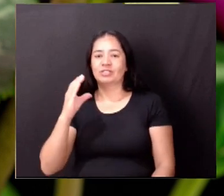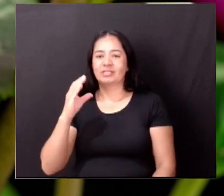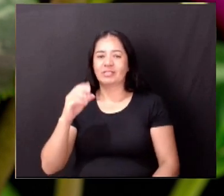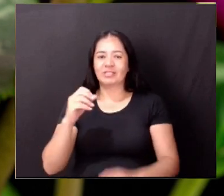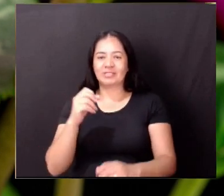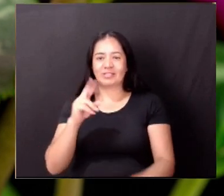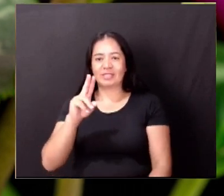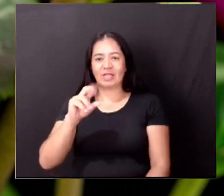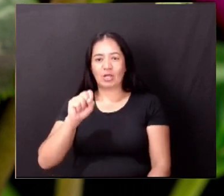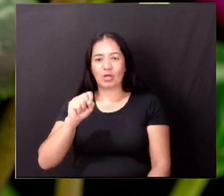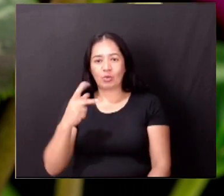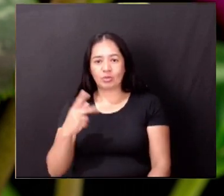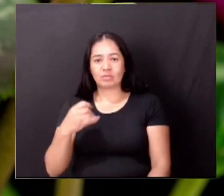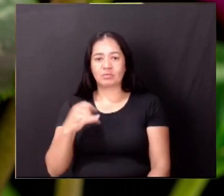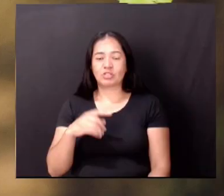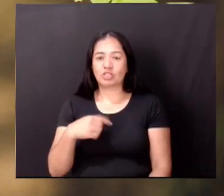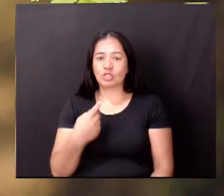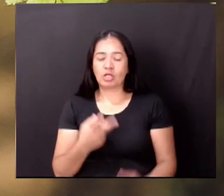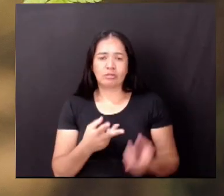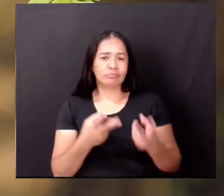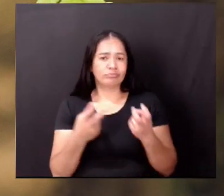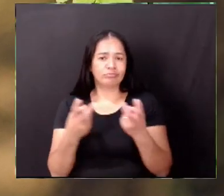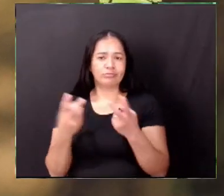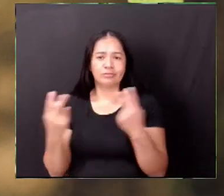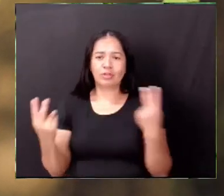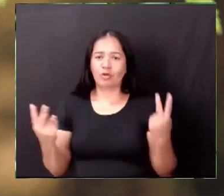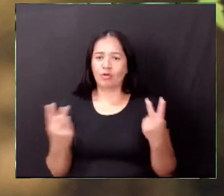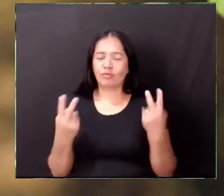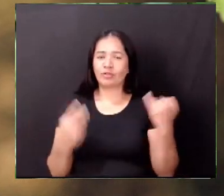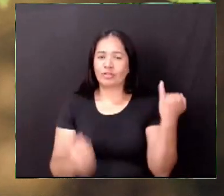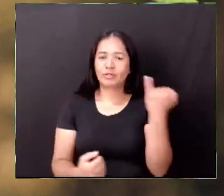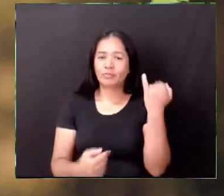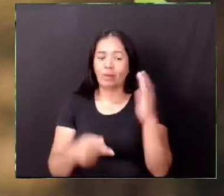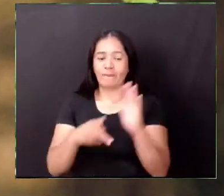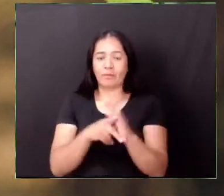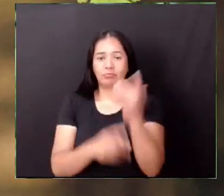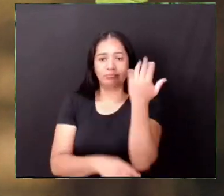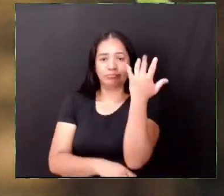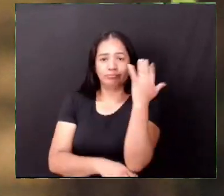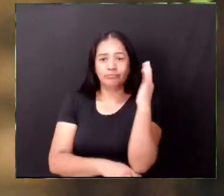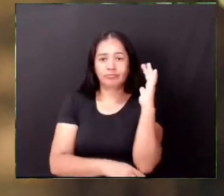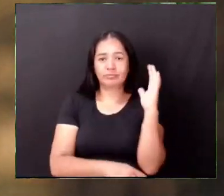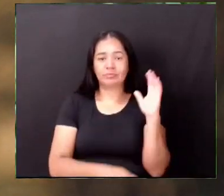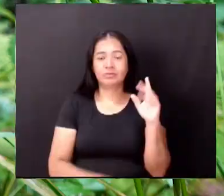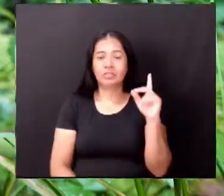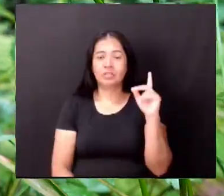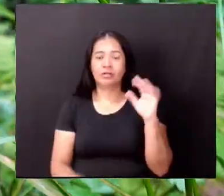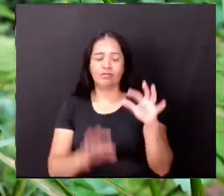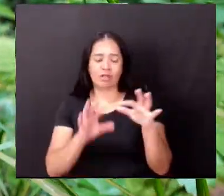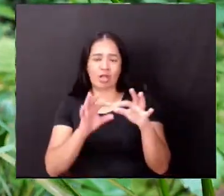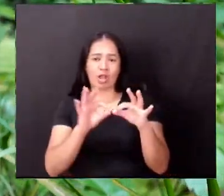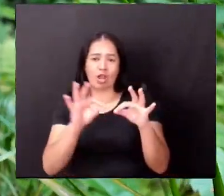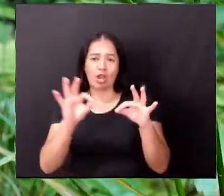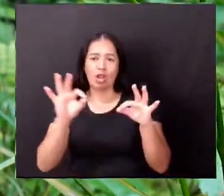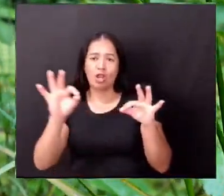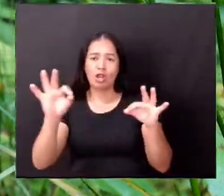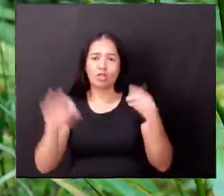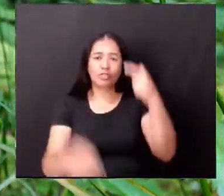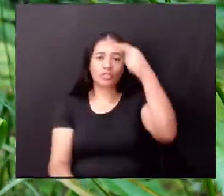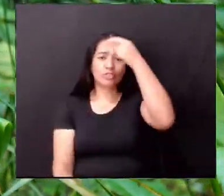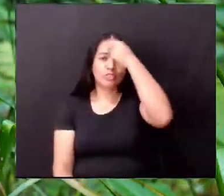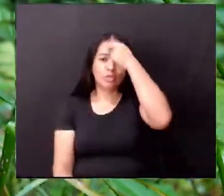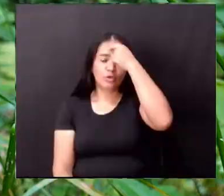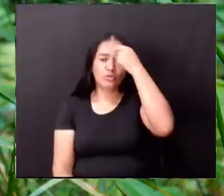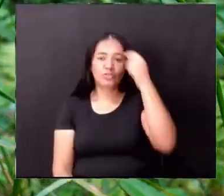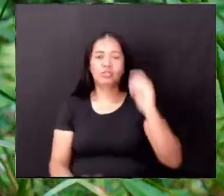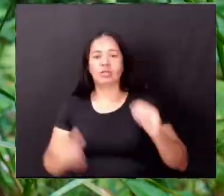Instituto de Biociências da USP. Se a gente não reconhece o valor e a importância das plantas, ficamos cada vez mais distantes de